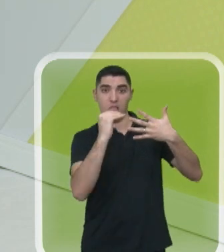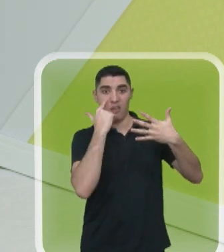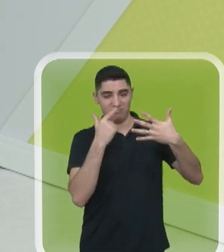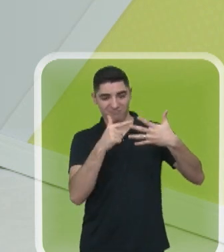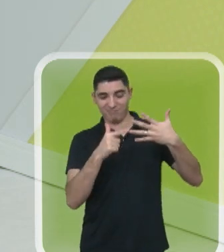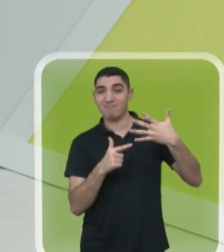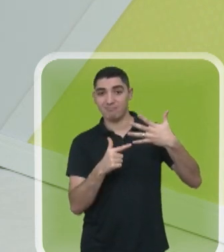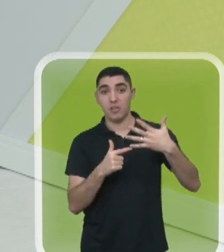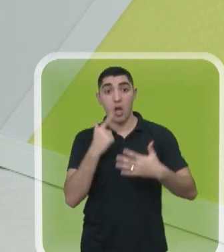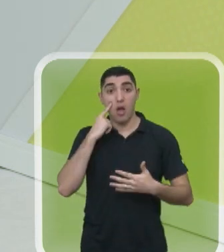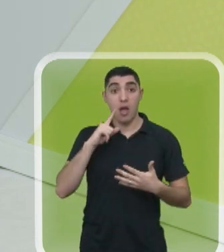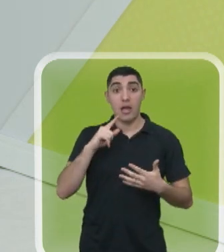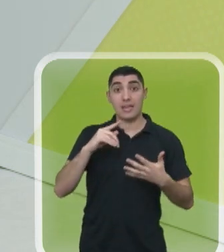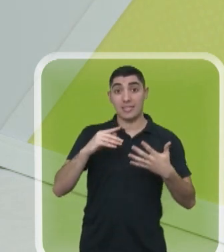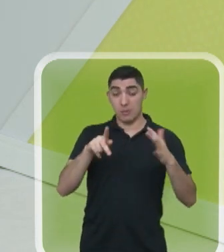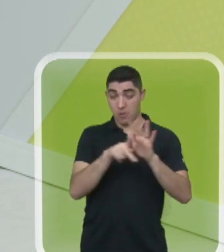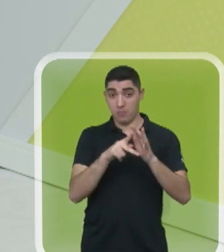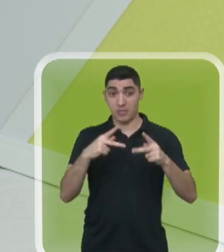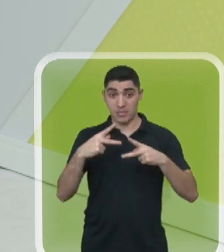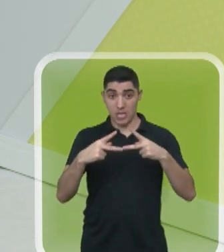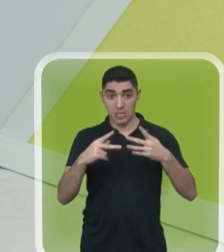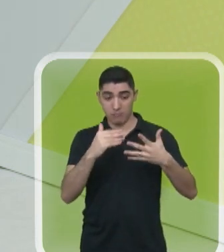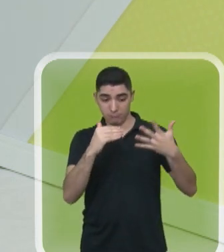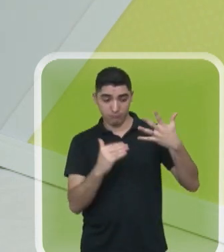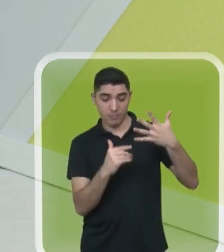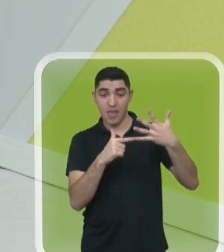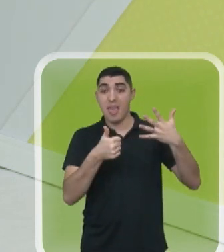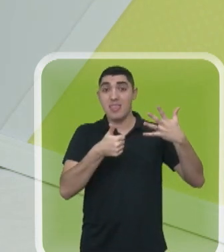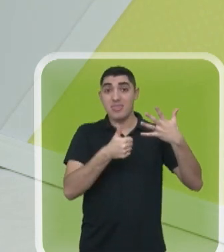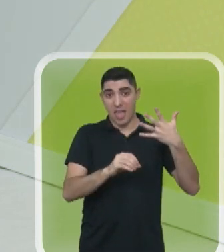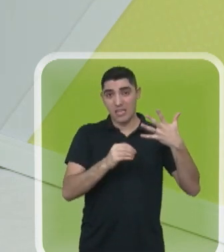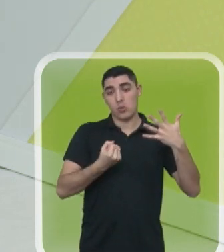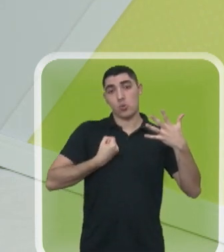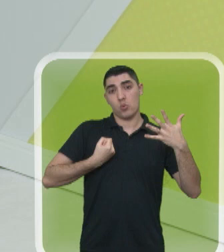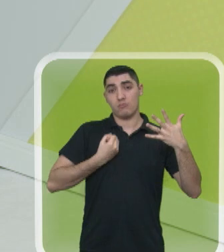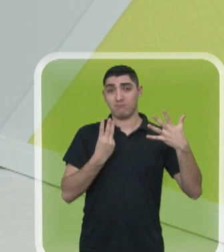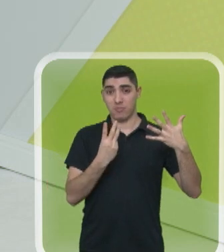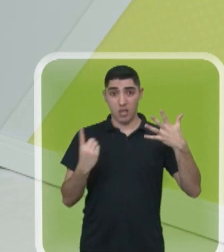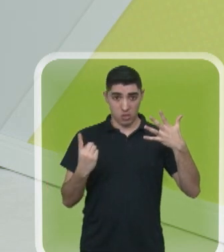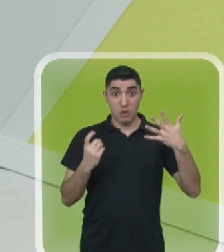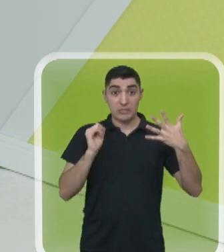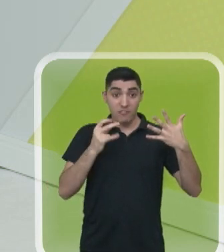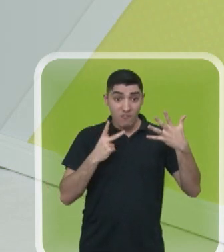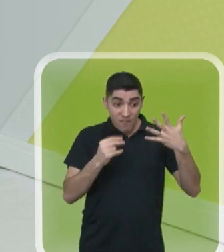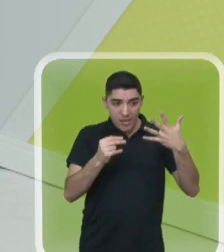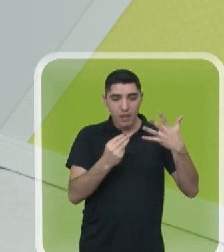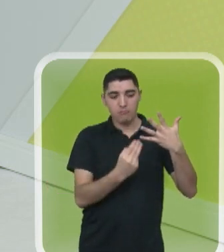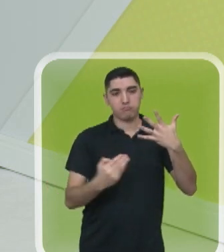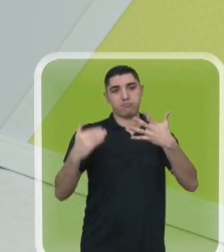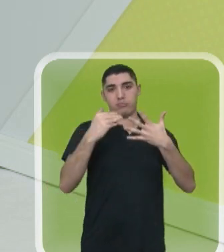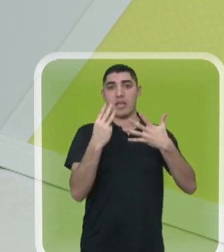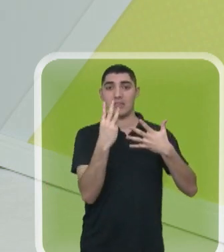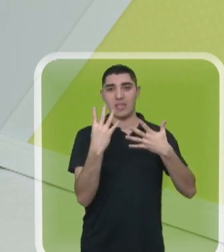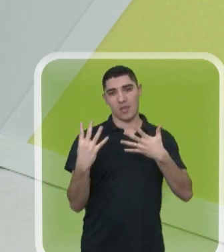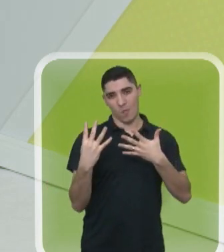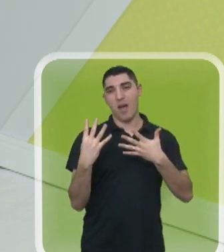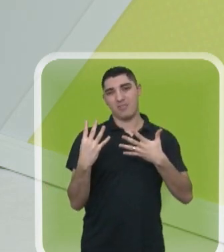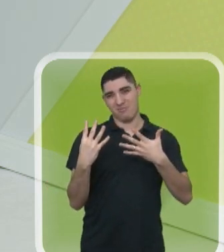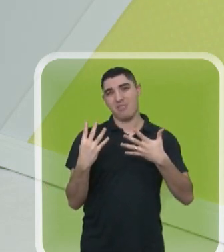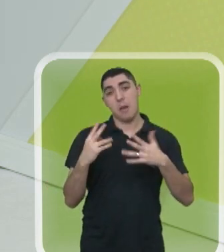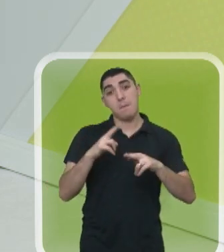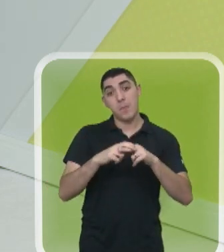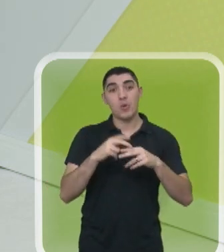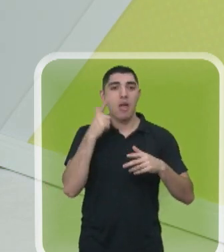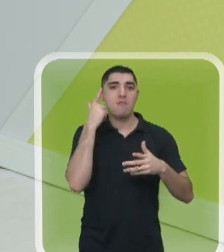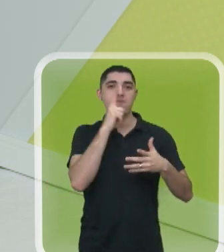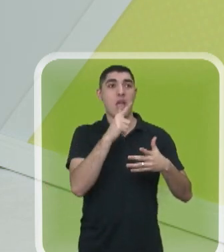gentileza, o São José aparece aqui, ó. São José aparece na 10ª posição com 31 pontos. Se vencer, vai a 34 e consegue ultrapassar aquelas equipes, caso elas